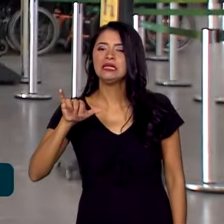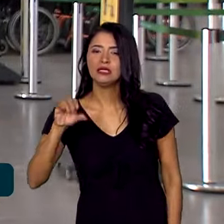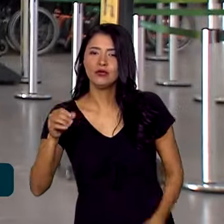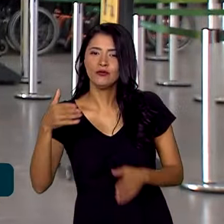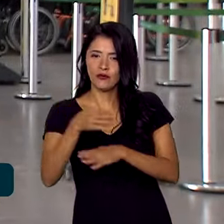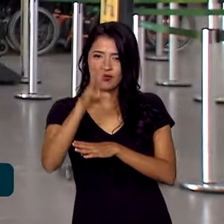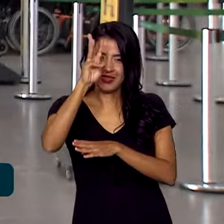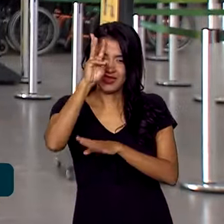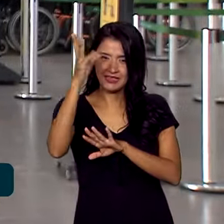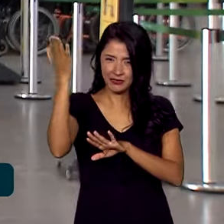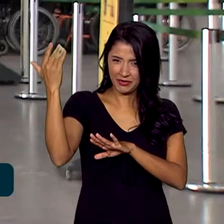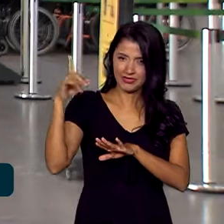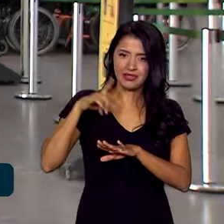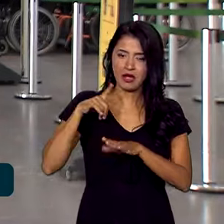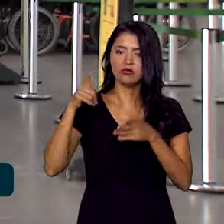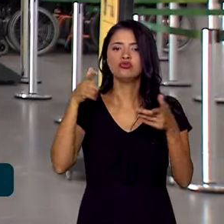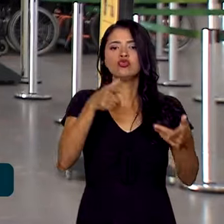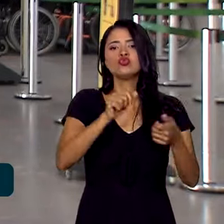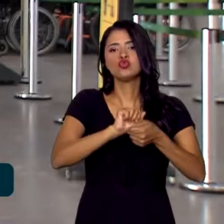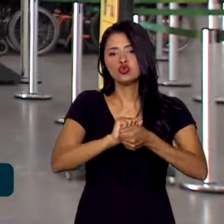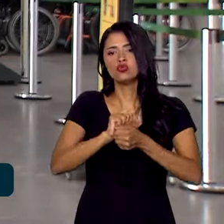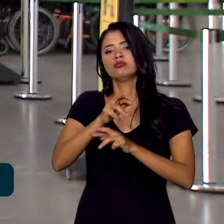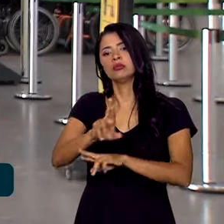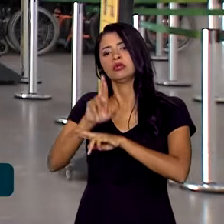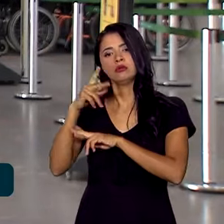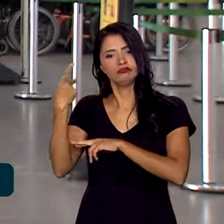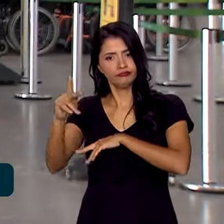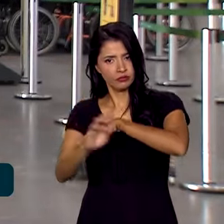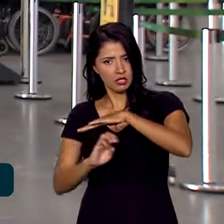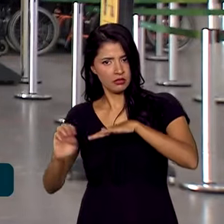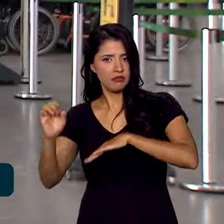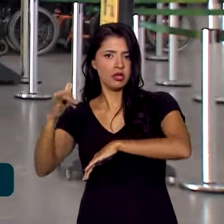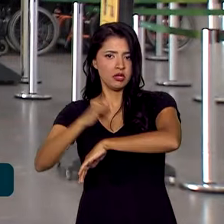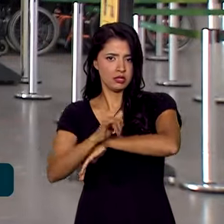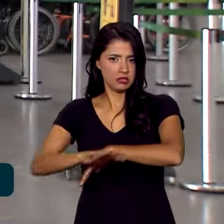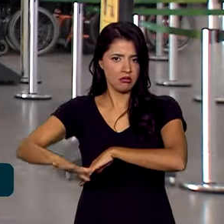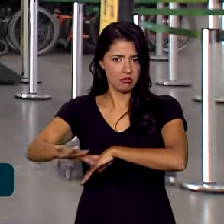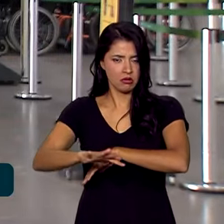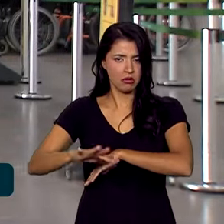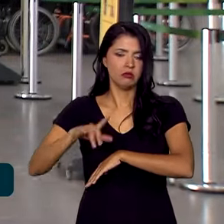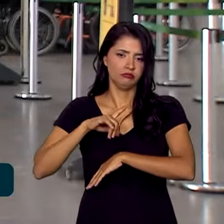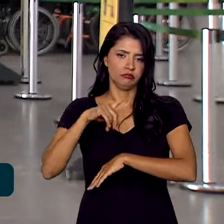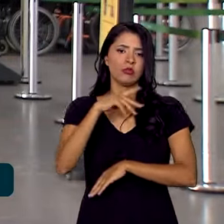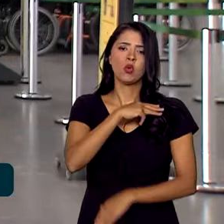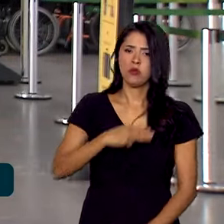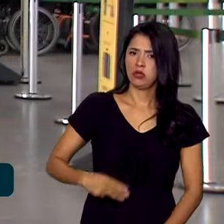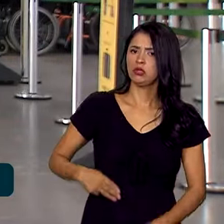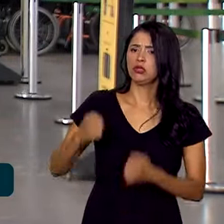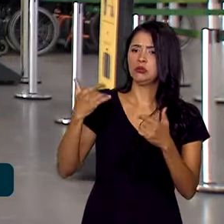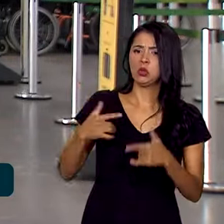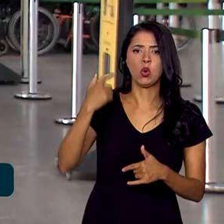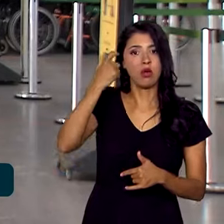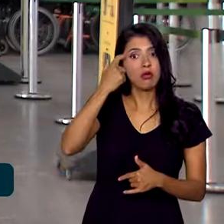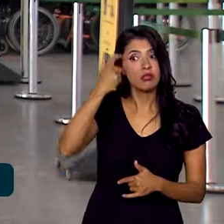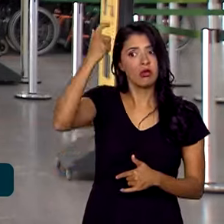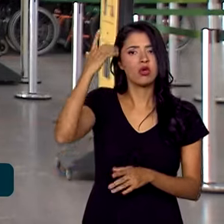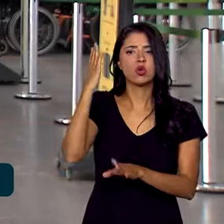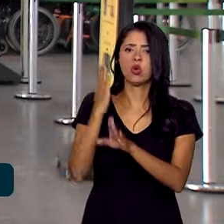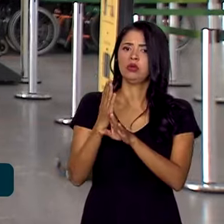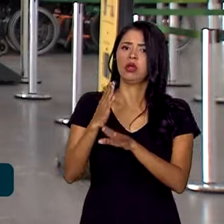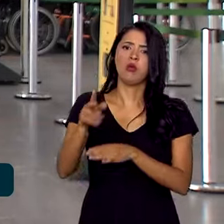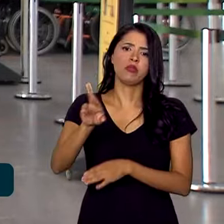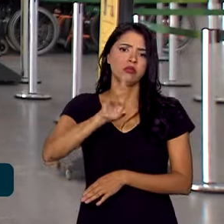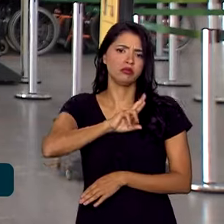última terça-feira com representantes das principais empresas do setor. Segundo o ministro, a ideia é encontrar